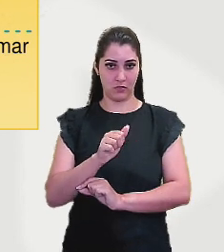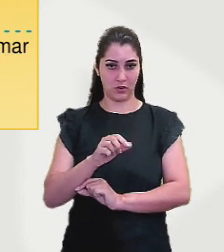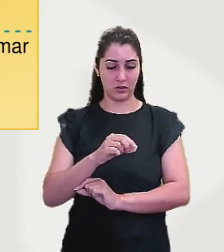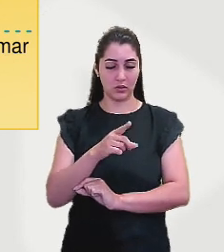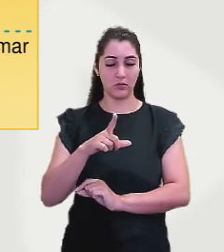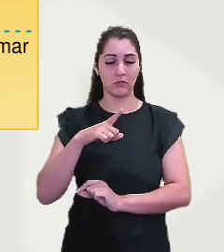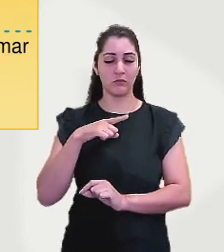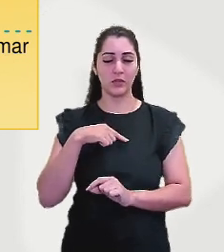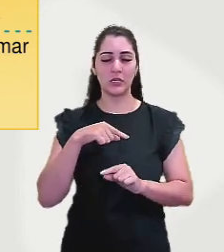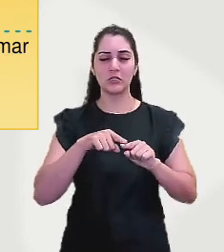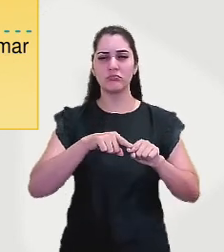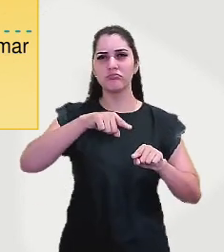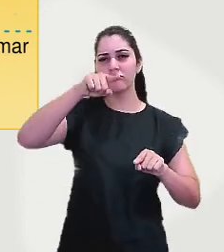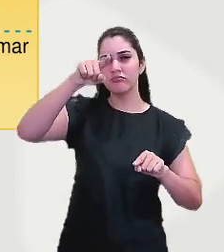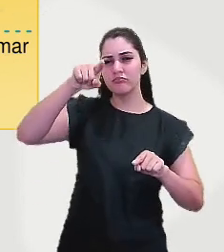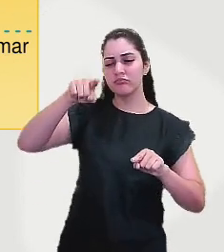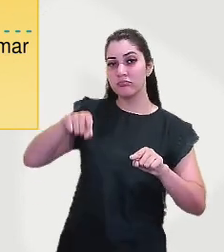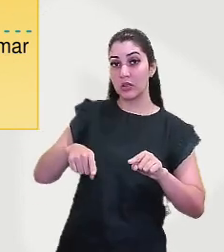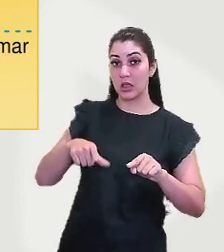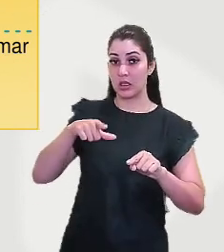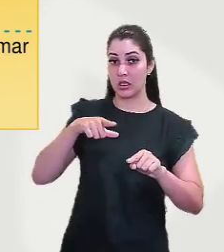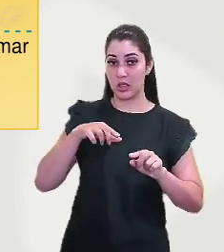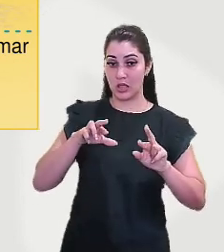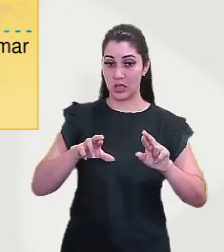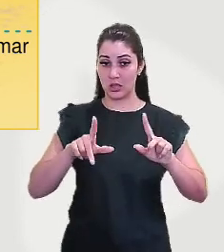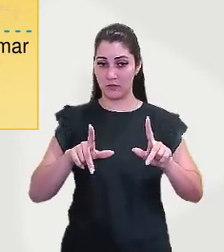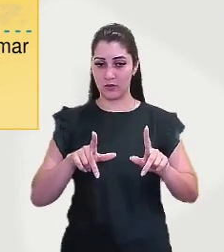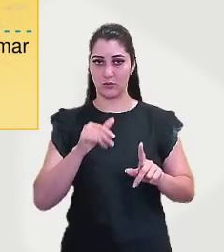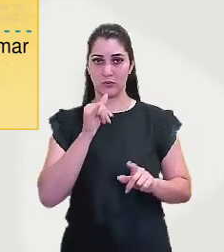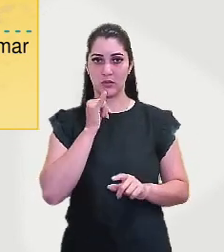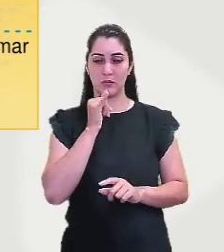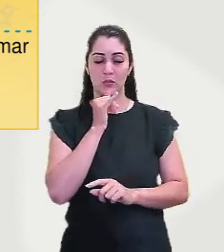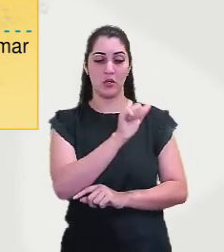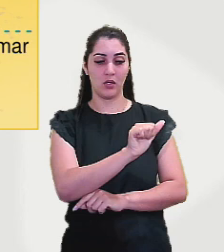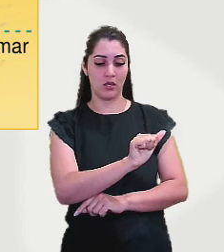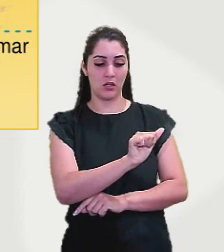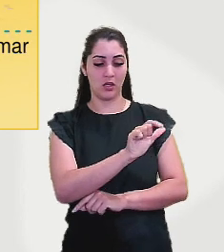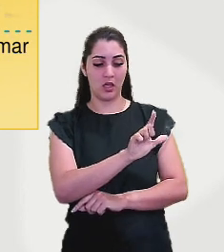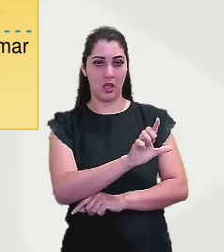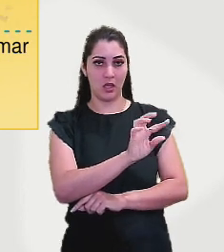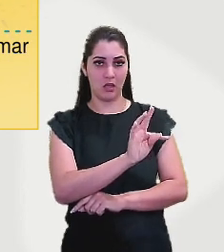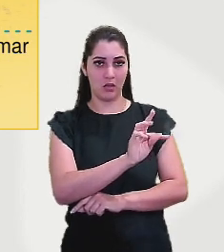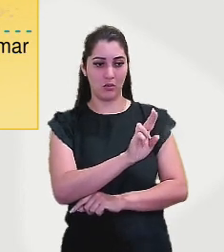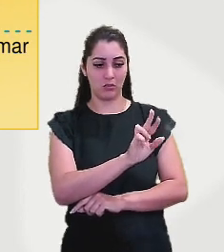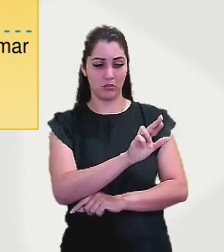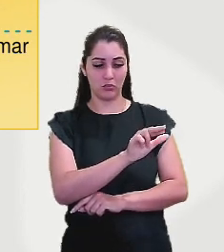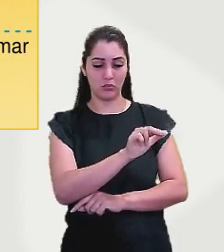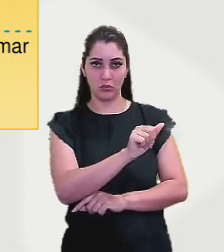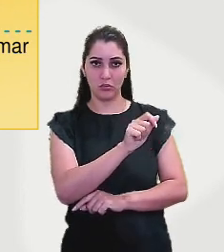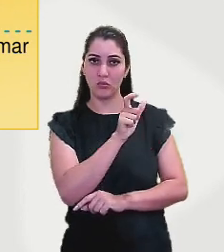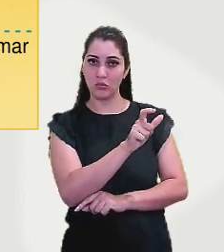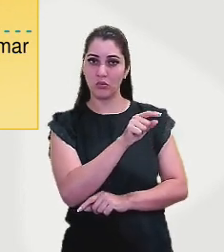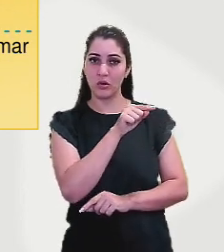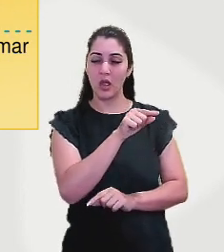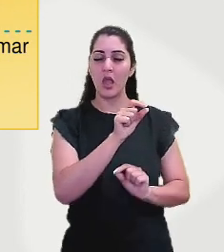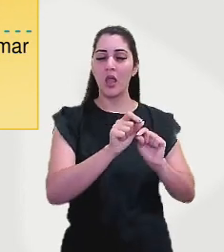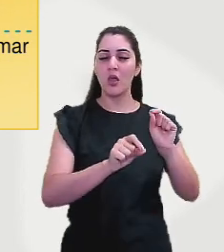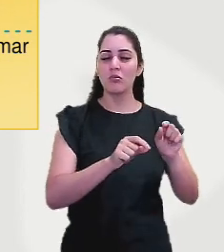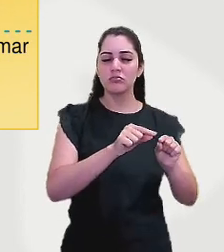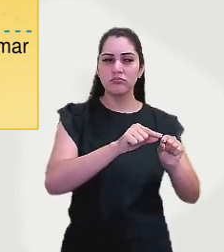da altitude, é que existe uma diferença entre altitude, por exemplo, e altura. Altura é aquele que se mede